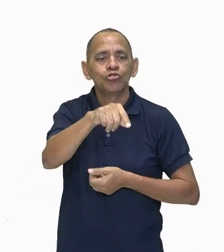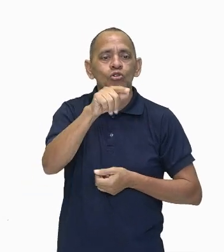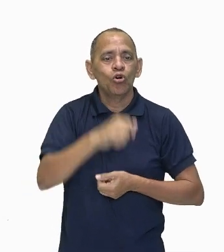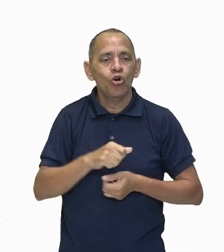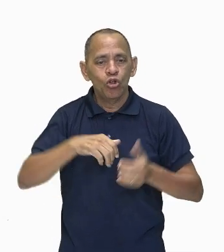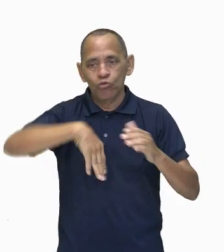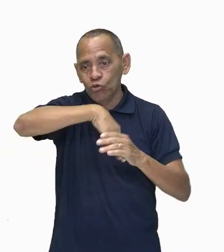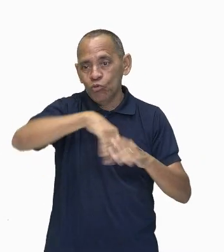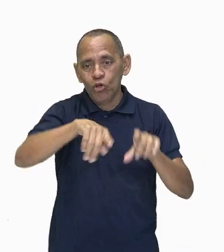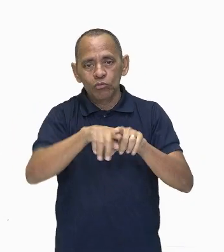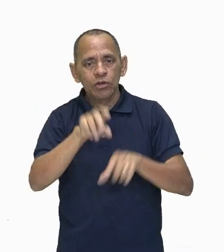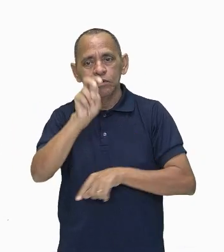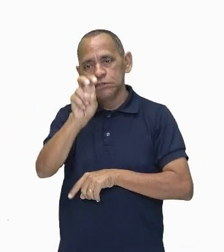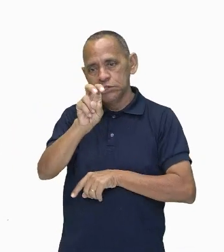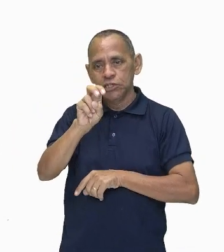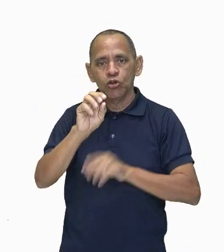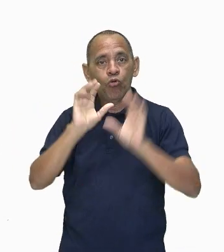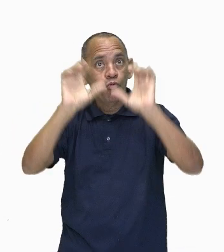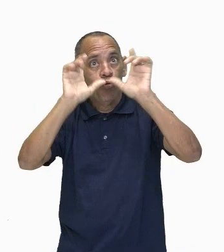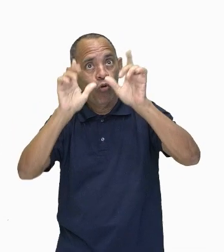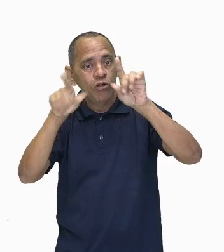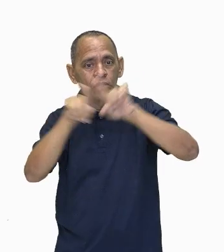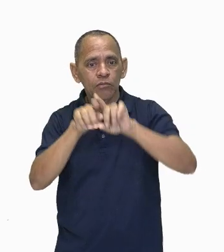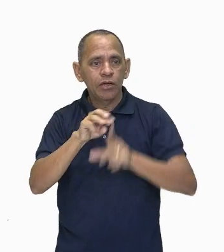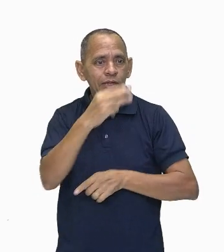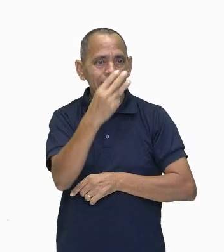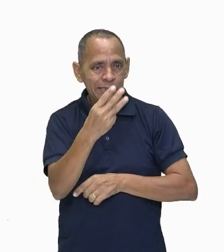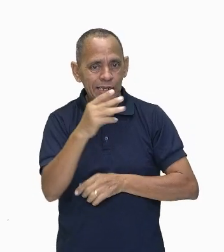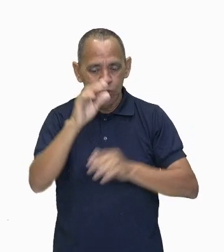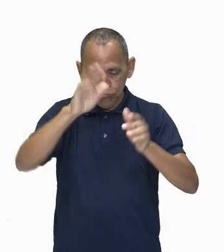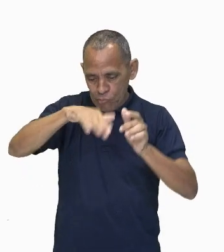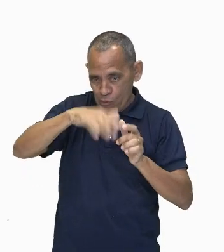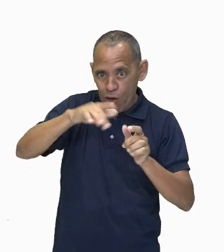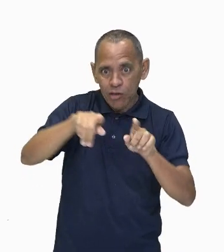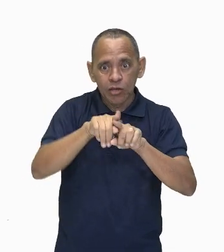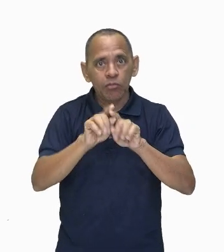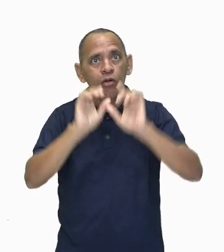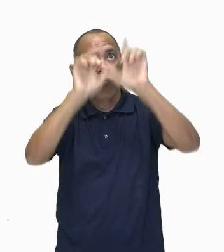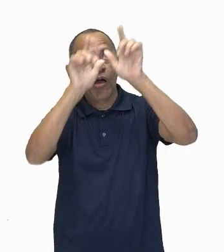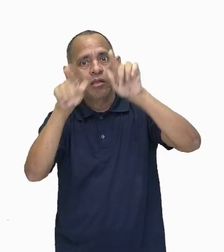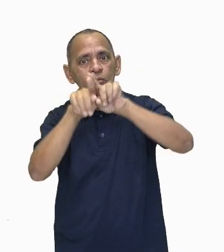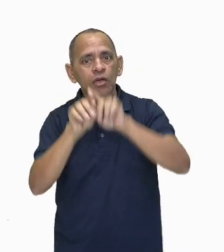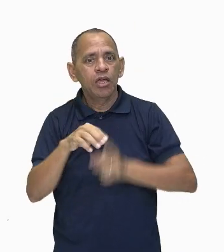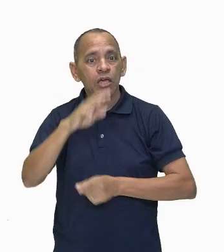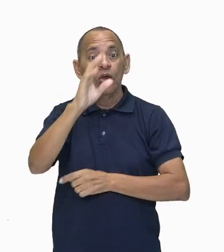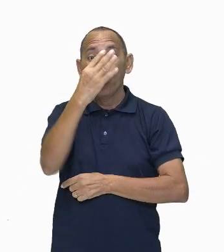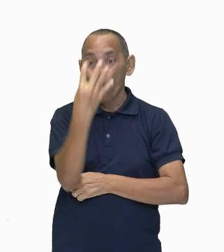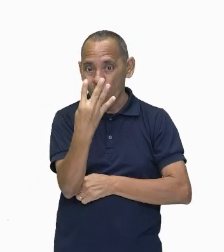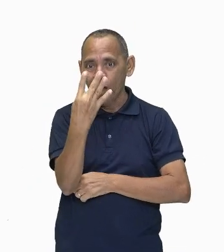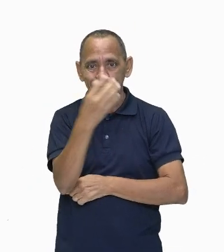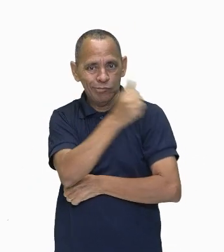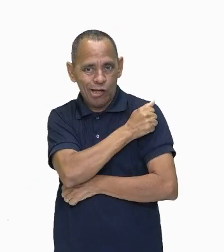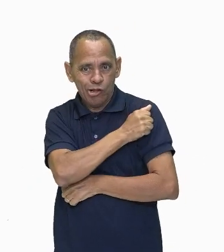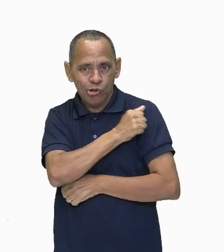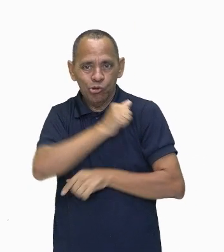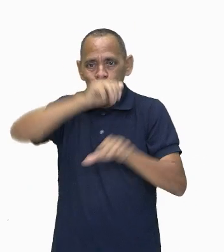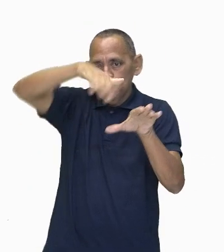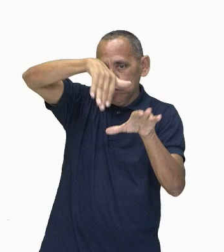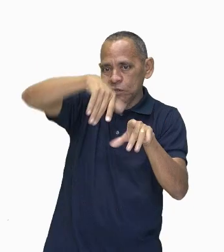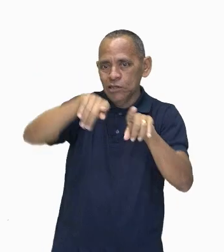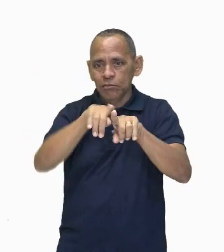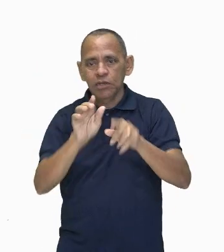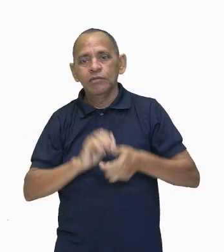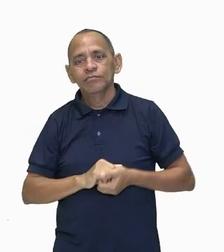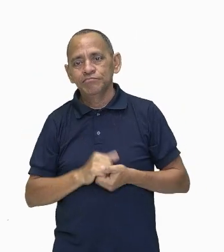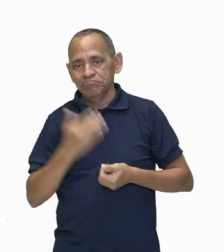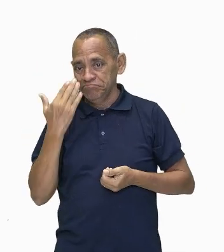5 alunos que preferem o vôlei, 3 que preferem basquete e 4 que preferem natação. Então isso é uma tabela de frequência, mesmo que o nome